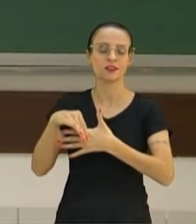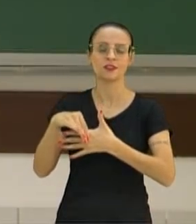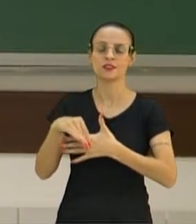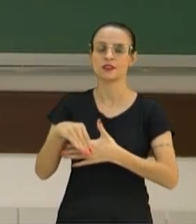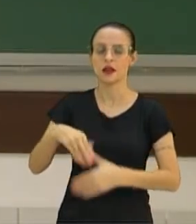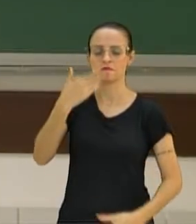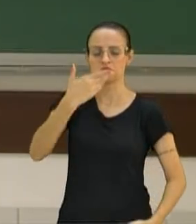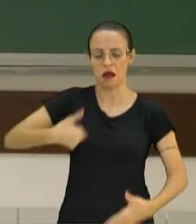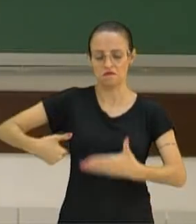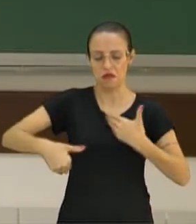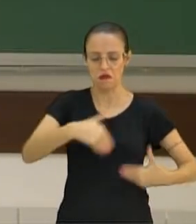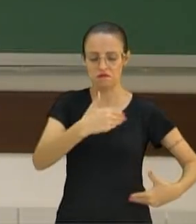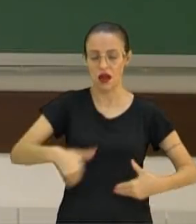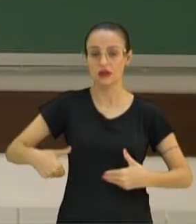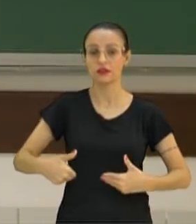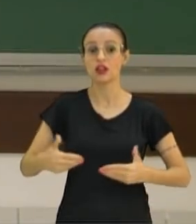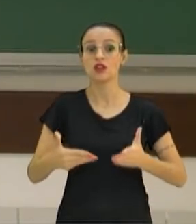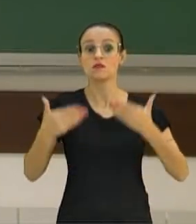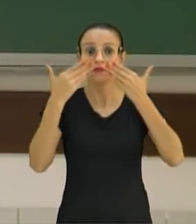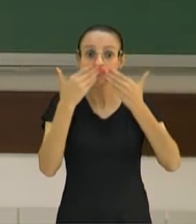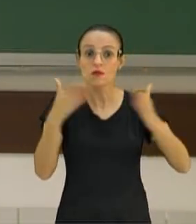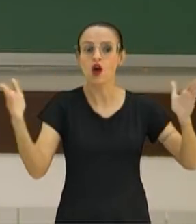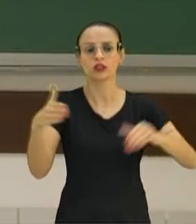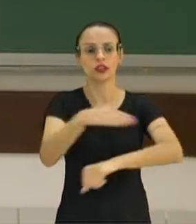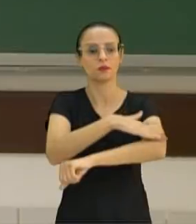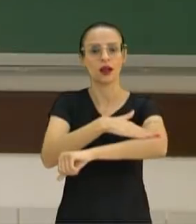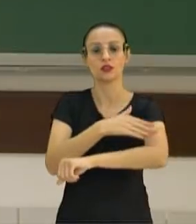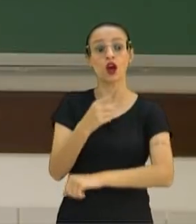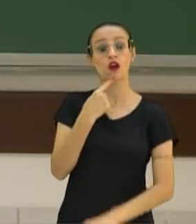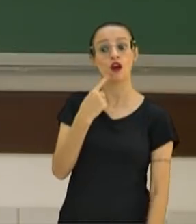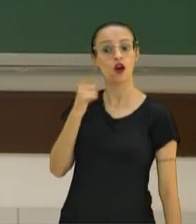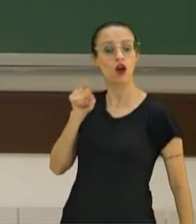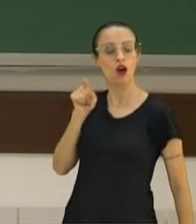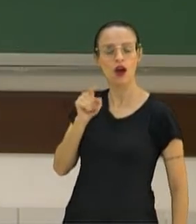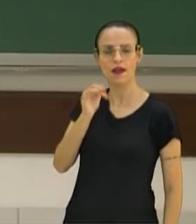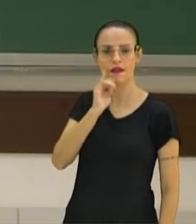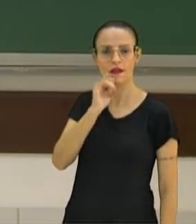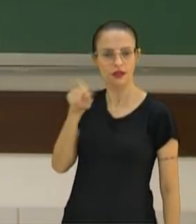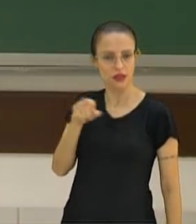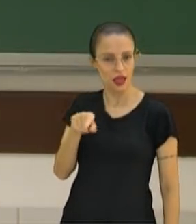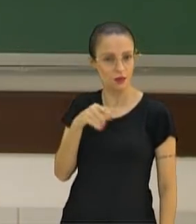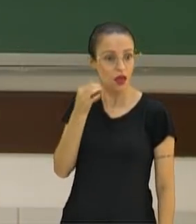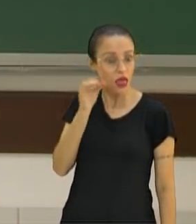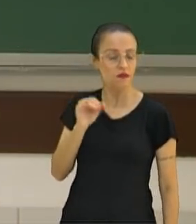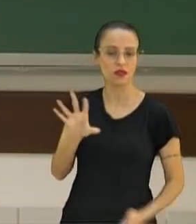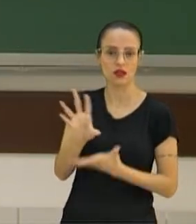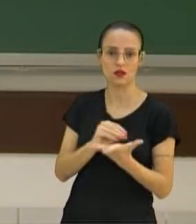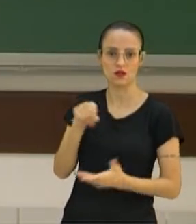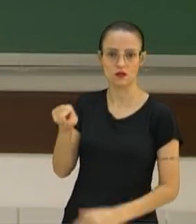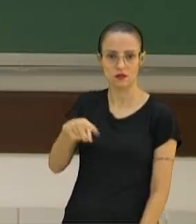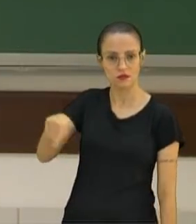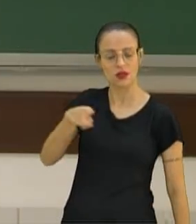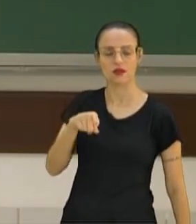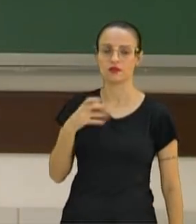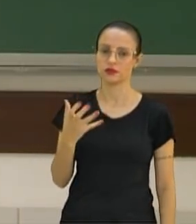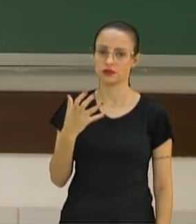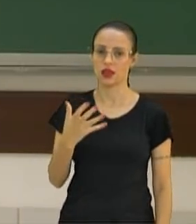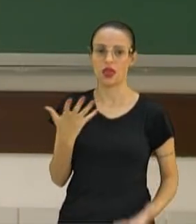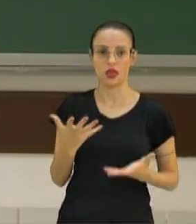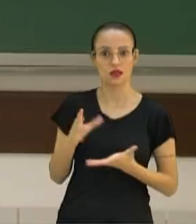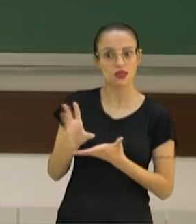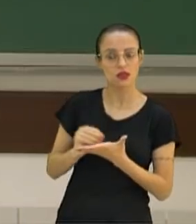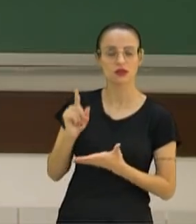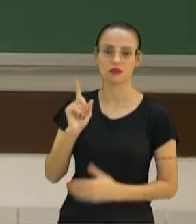e exposto em praça pública de servir como exemplo para as pessoas que tentassem aí uma organização social diferente